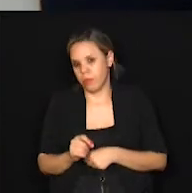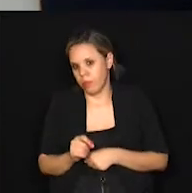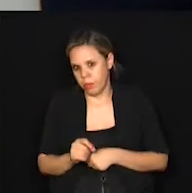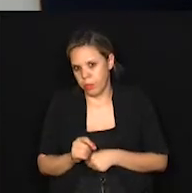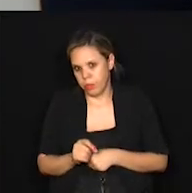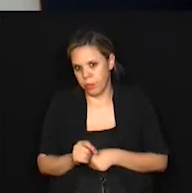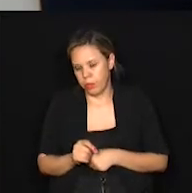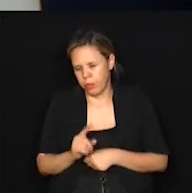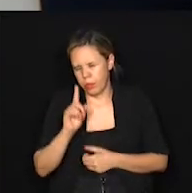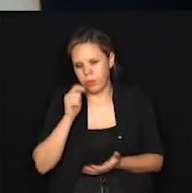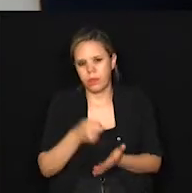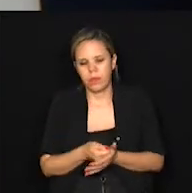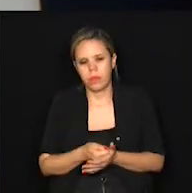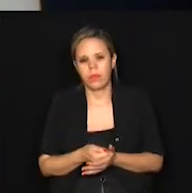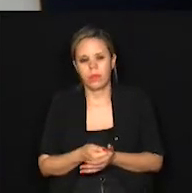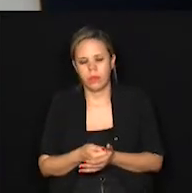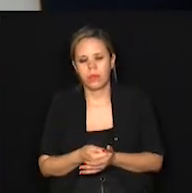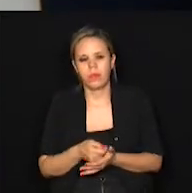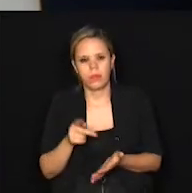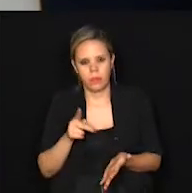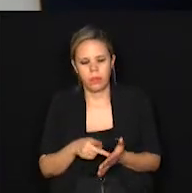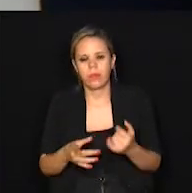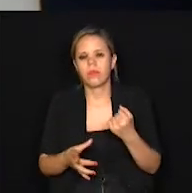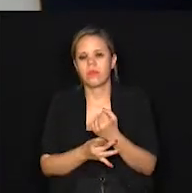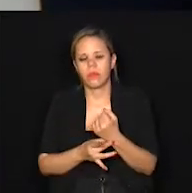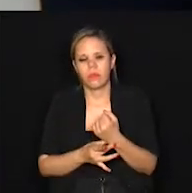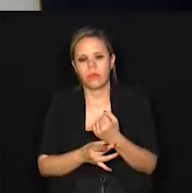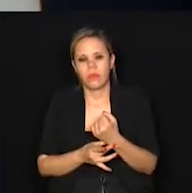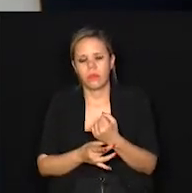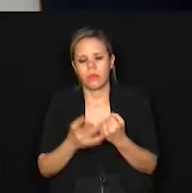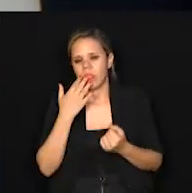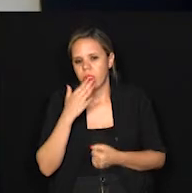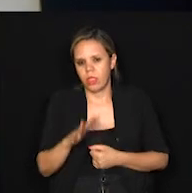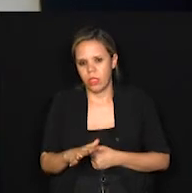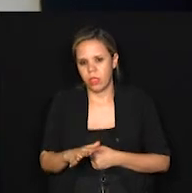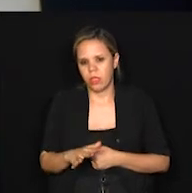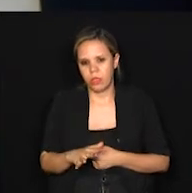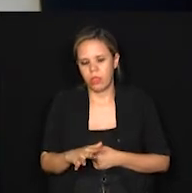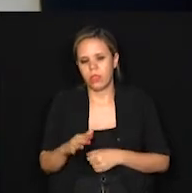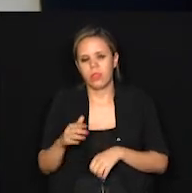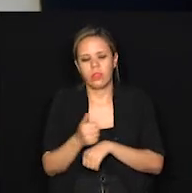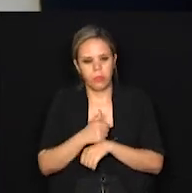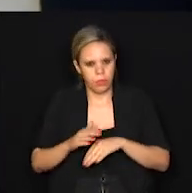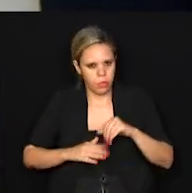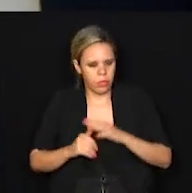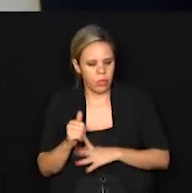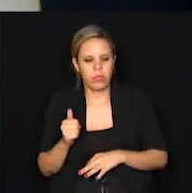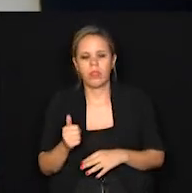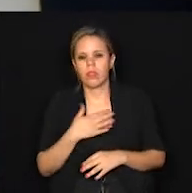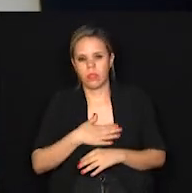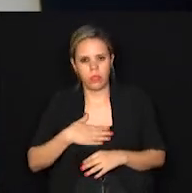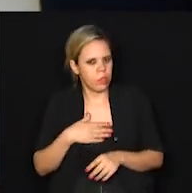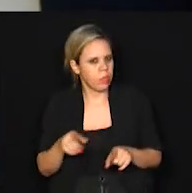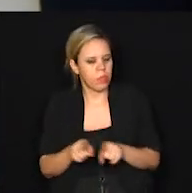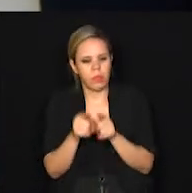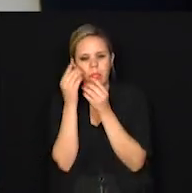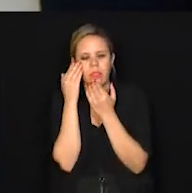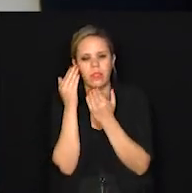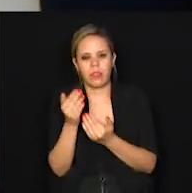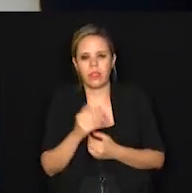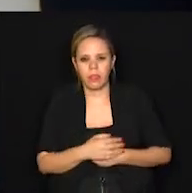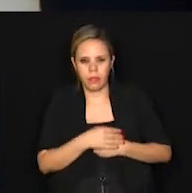lá o lockdown foi muito rigoroso e que a reabertura foi controlada e planejada, e que as escolas só